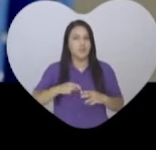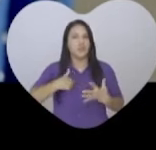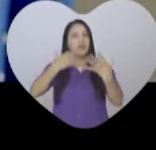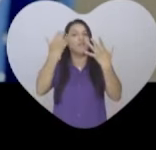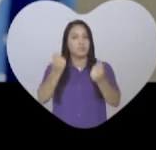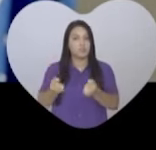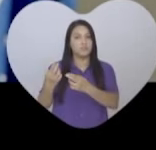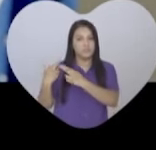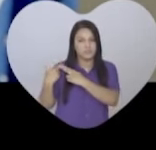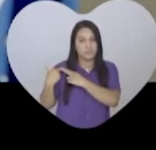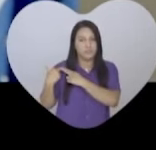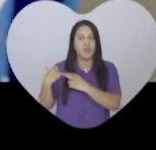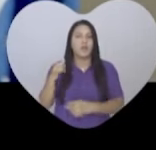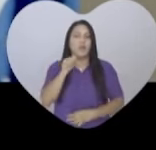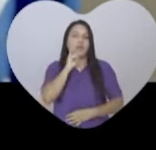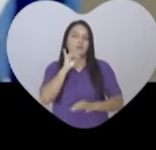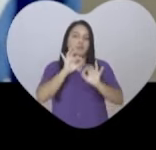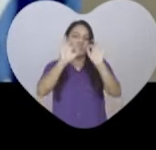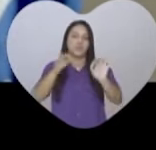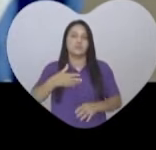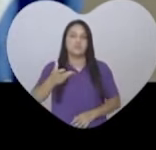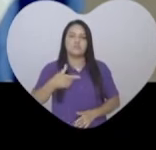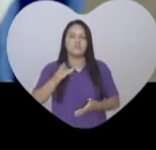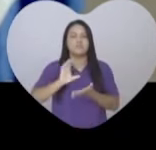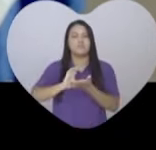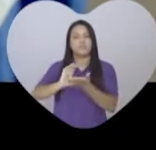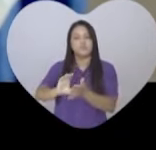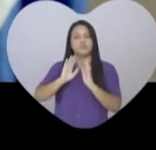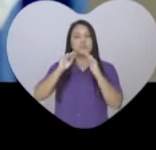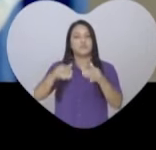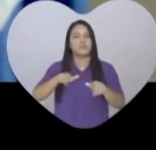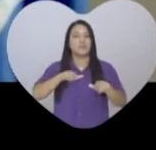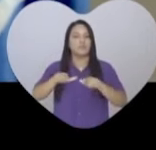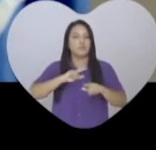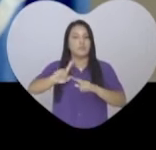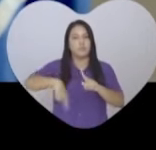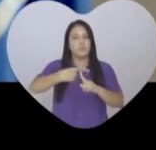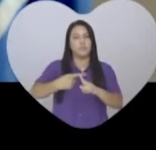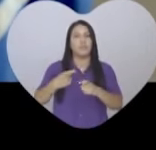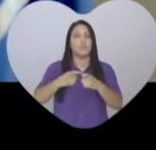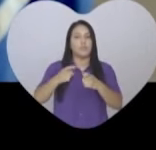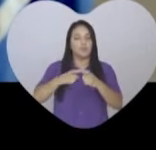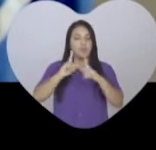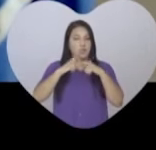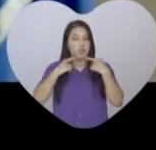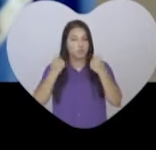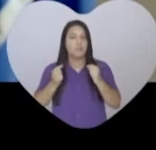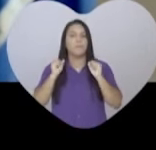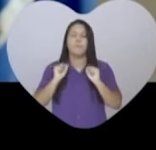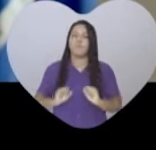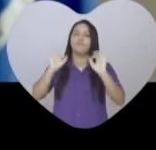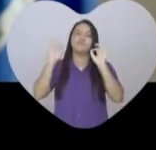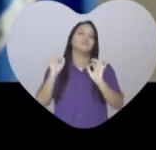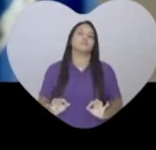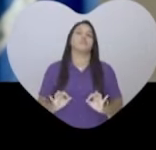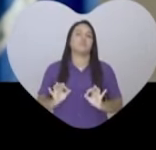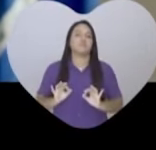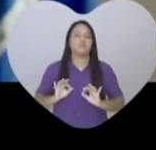governador. Por isso, quando eu assumo compromissos como o programa Correria, o crédito do trabalhador, o Mais Médicos